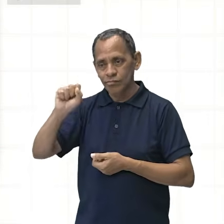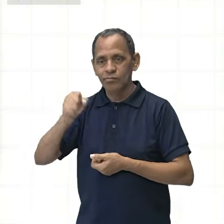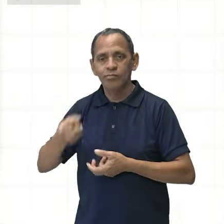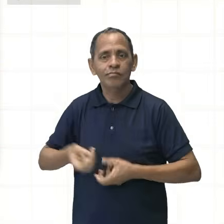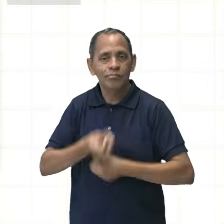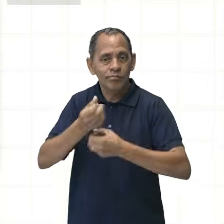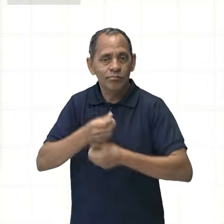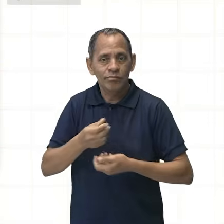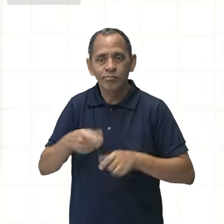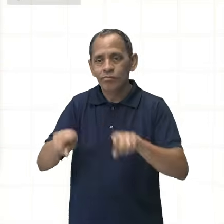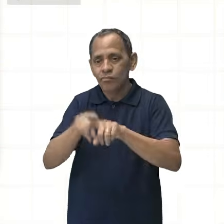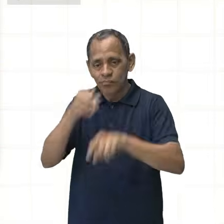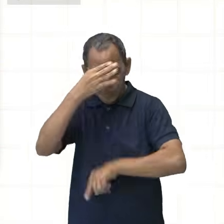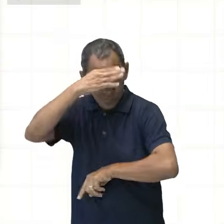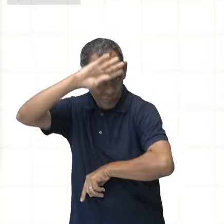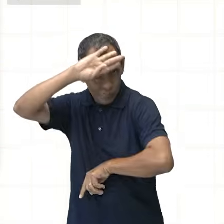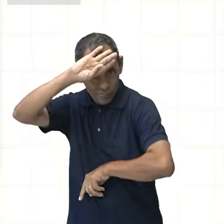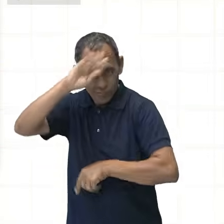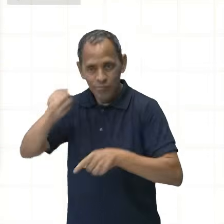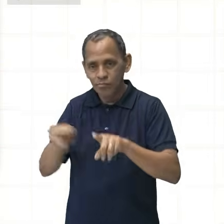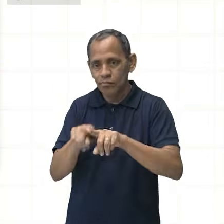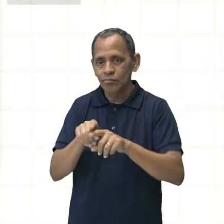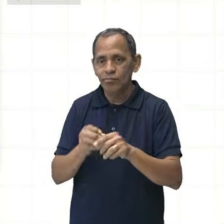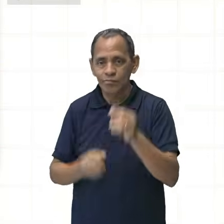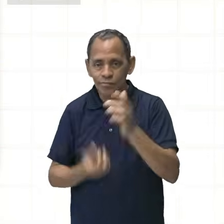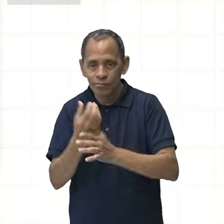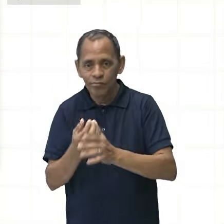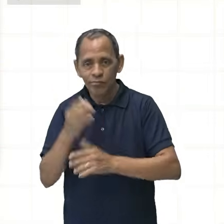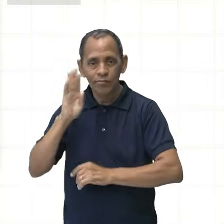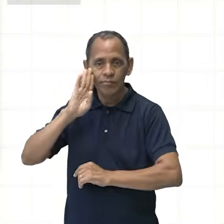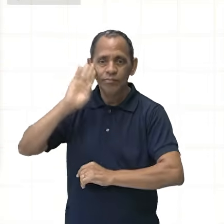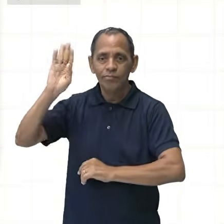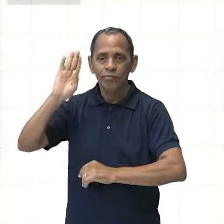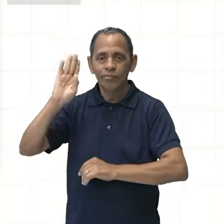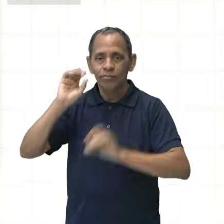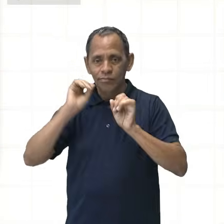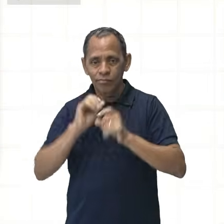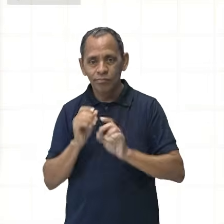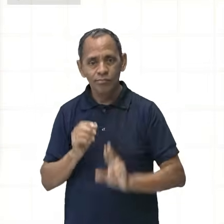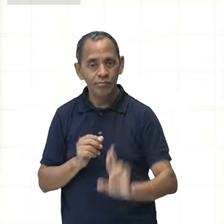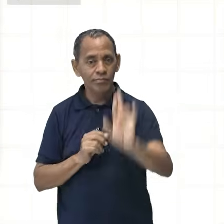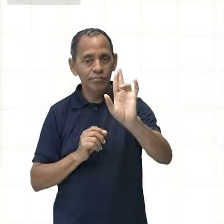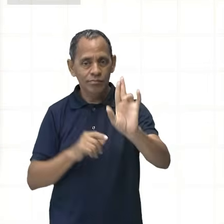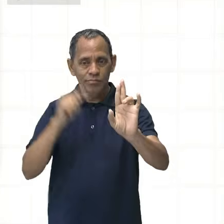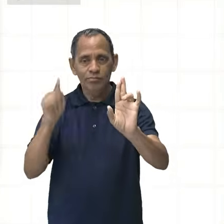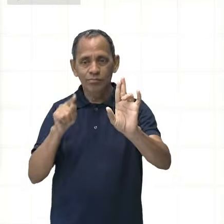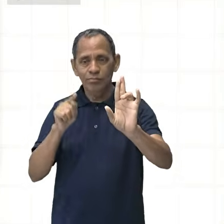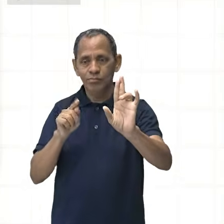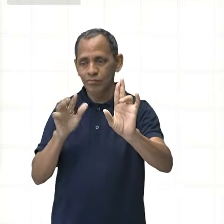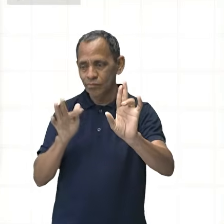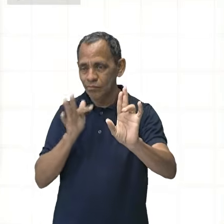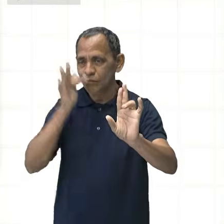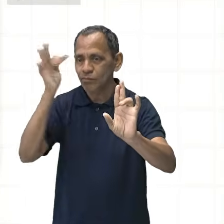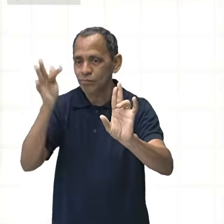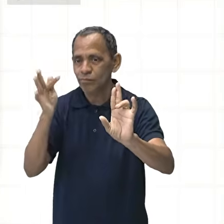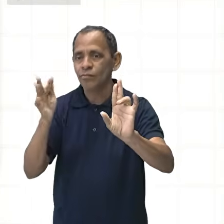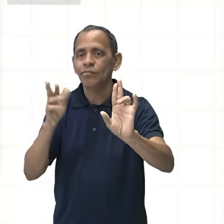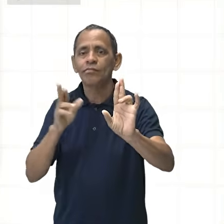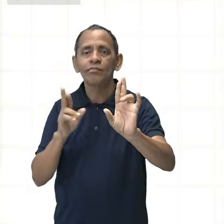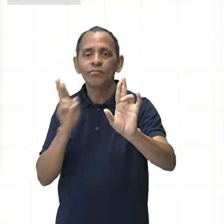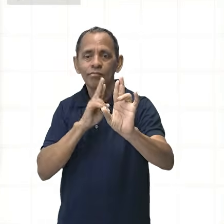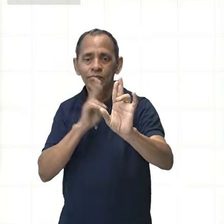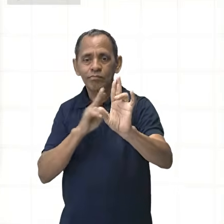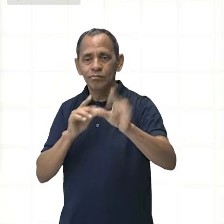Figuras notáveis, vamos observar aqui Vladimir Mayakovsky, que ele foi poeta e dramaturgo e se